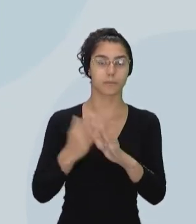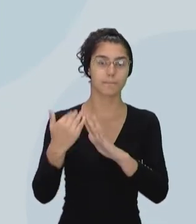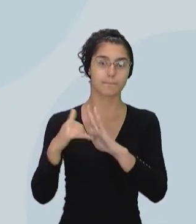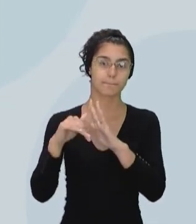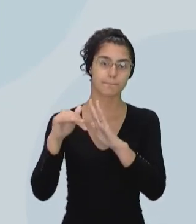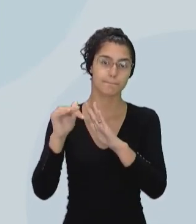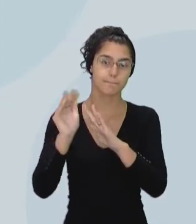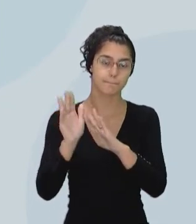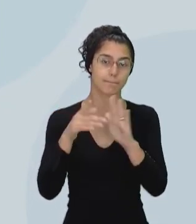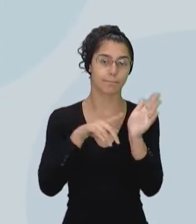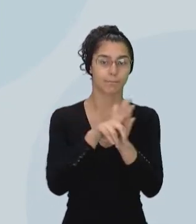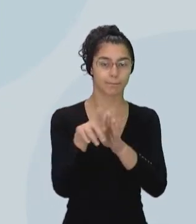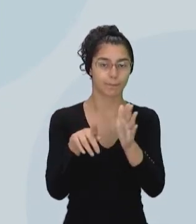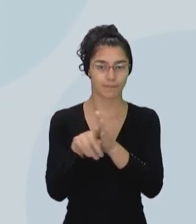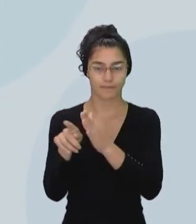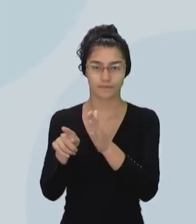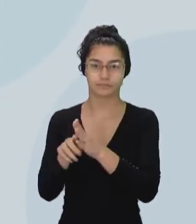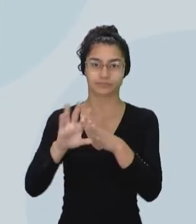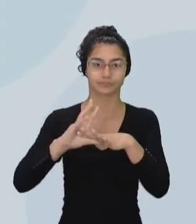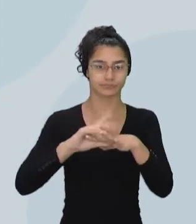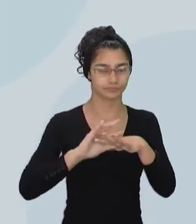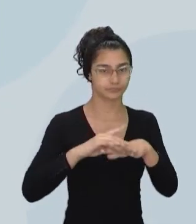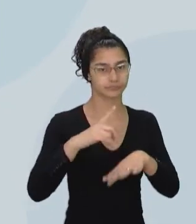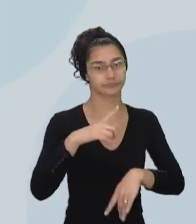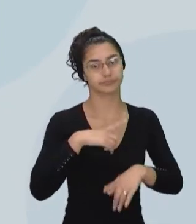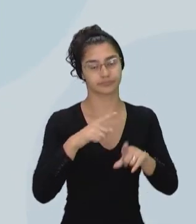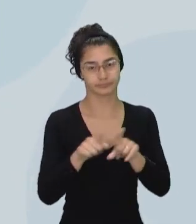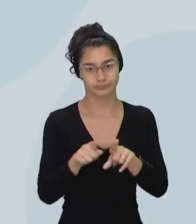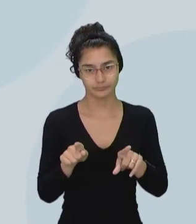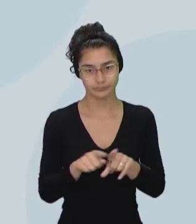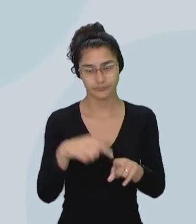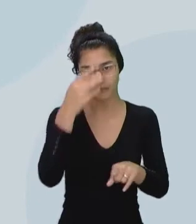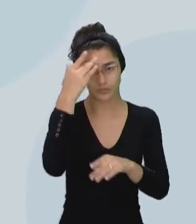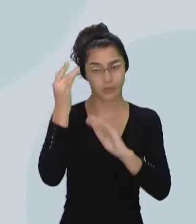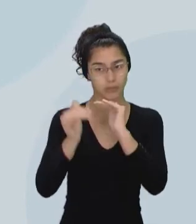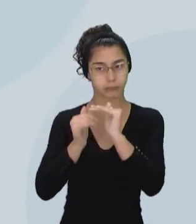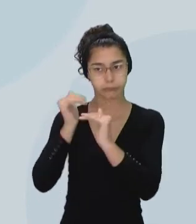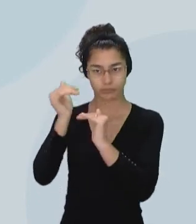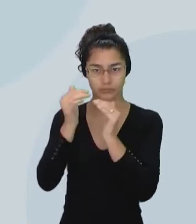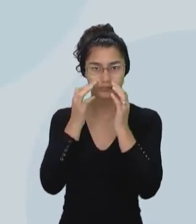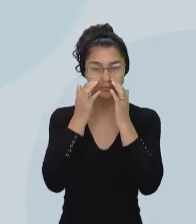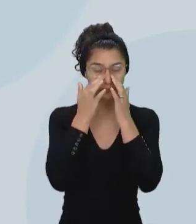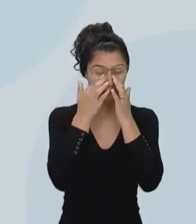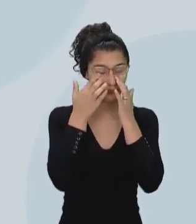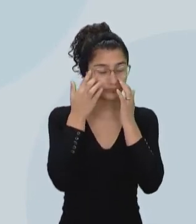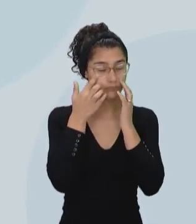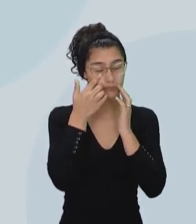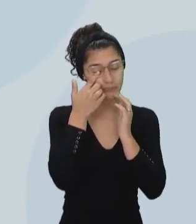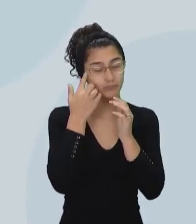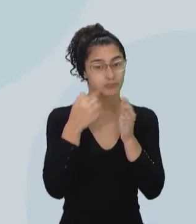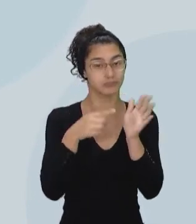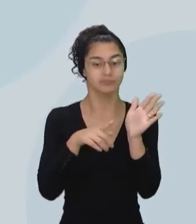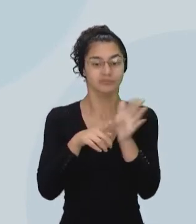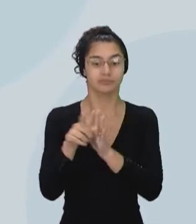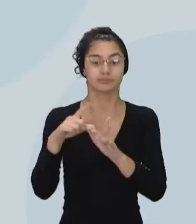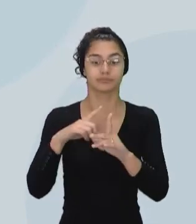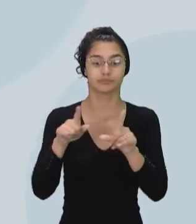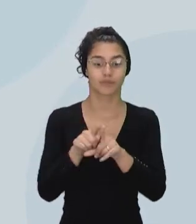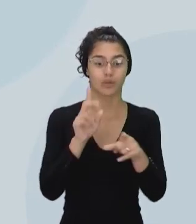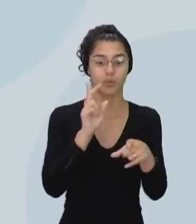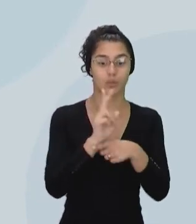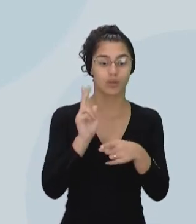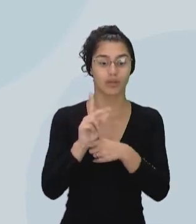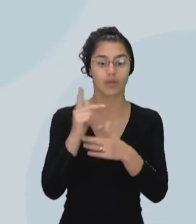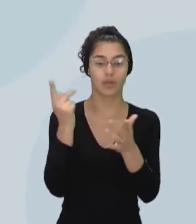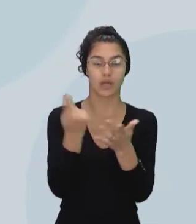mais dessas questões e dessas doenças parasitárias que pessoas mais adultas. Nesse outro caso ali, olha, cuidados inadequados